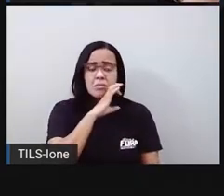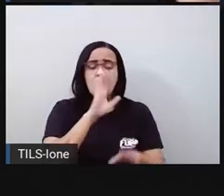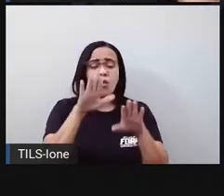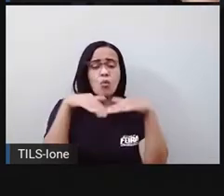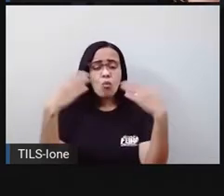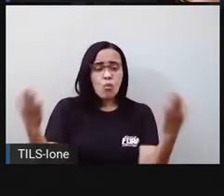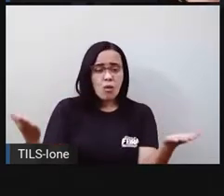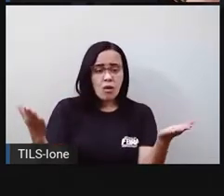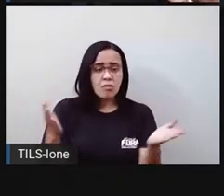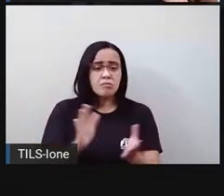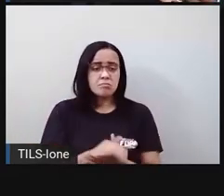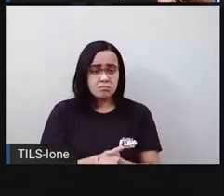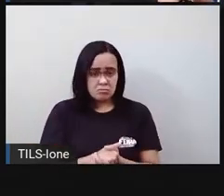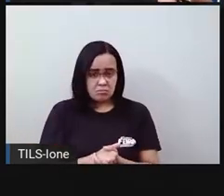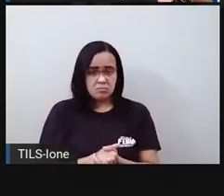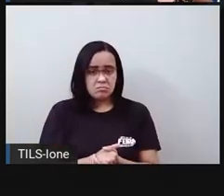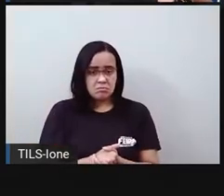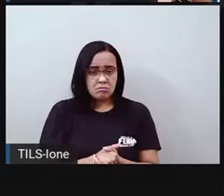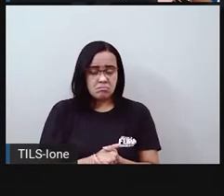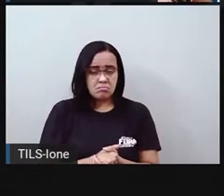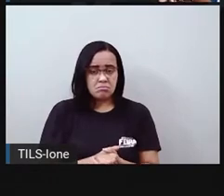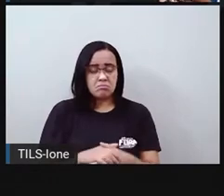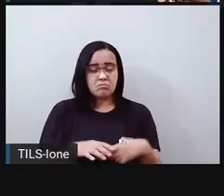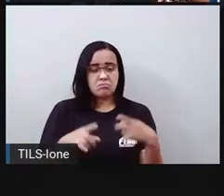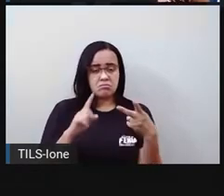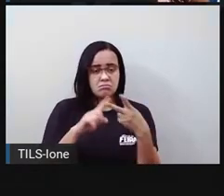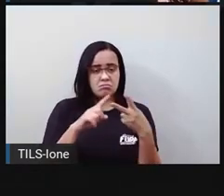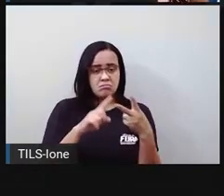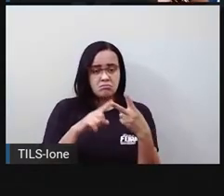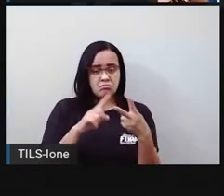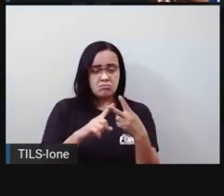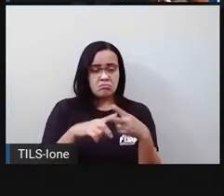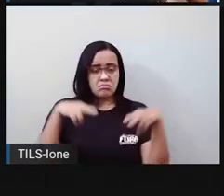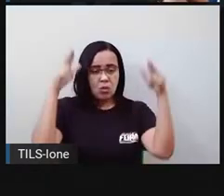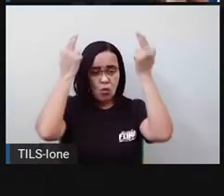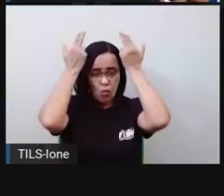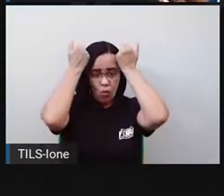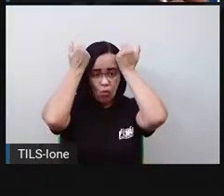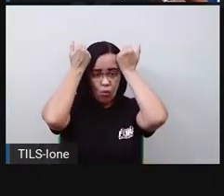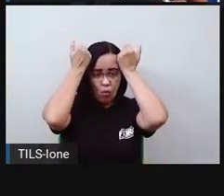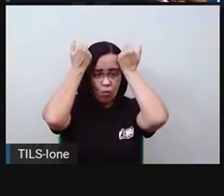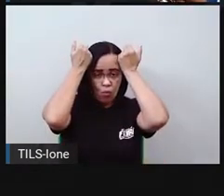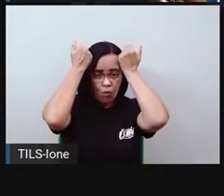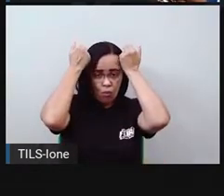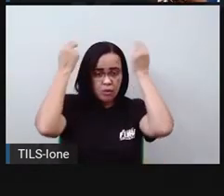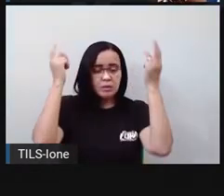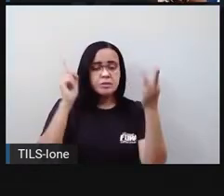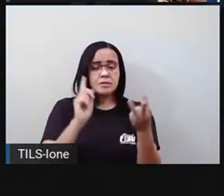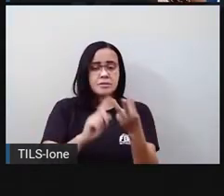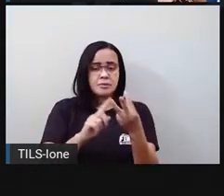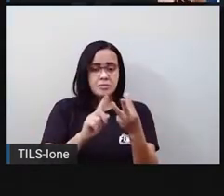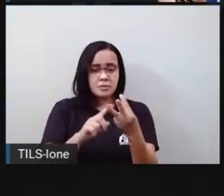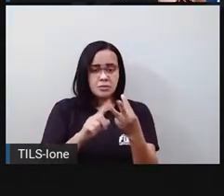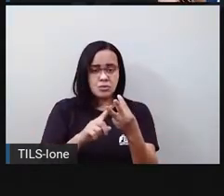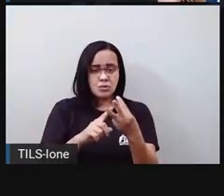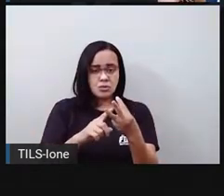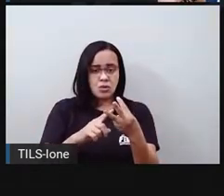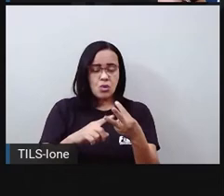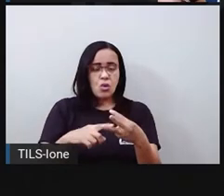panda. Number two, o coelho. Number three,